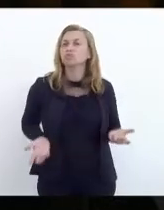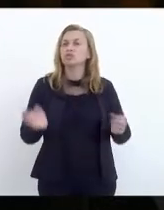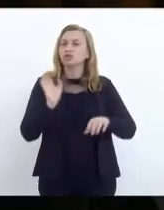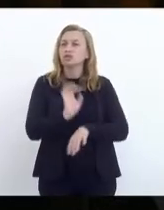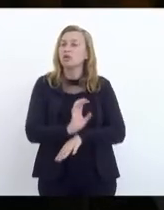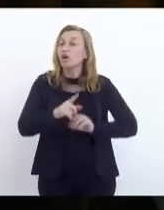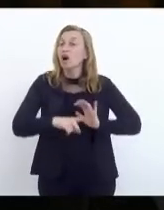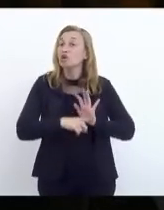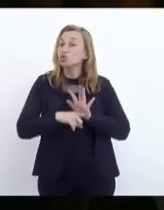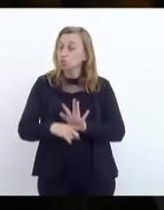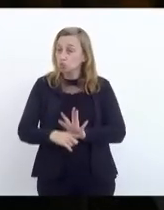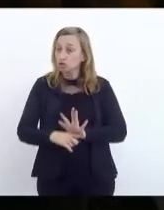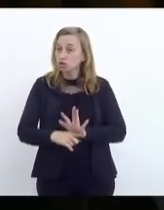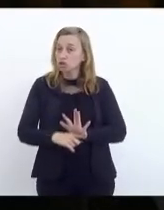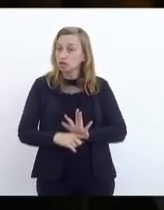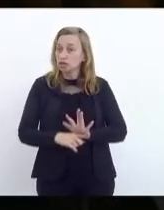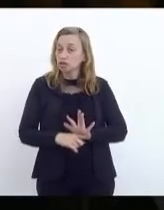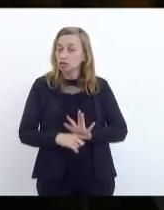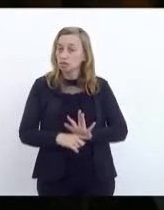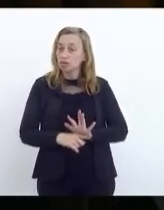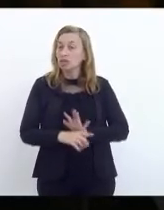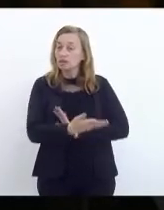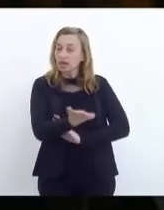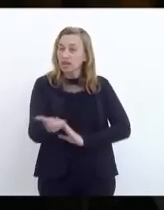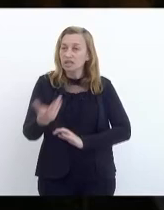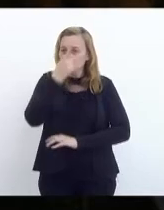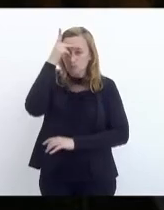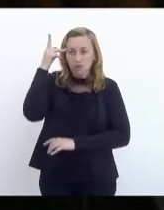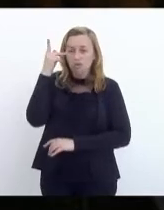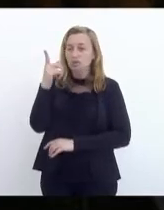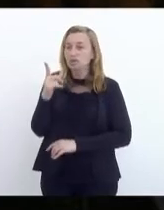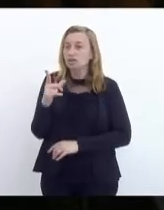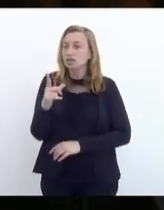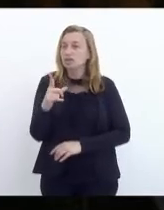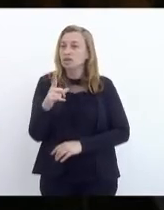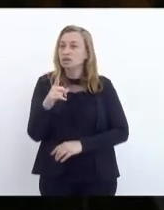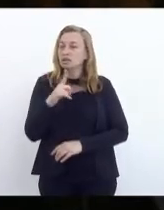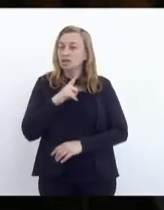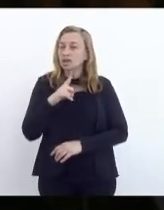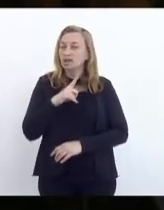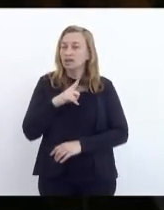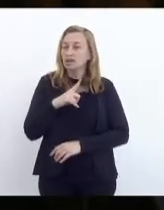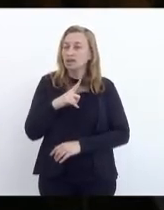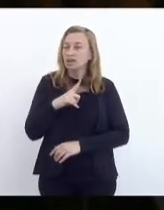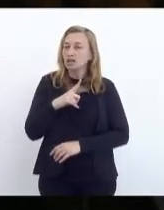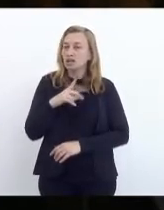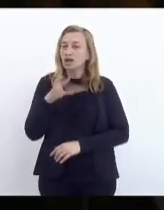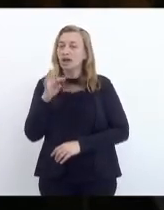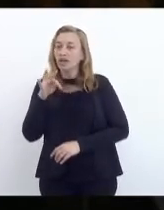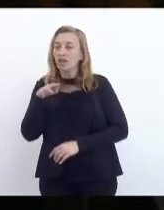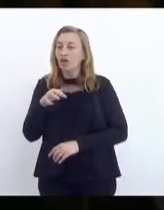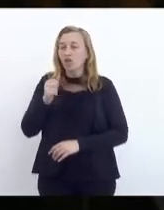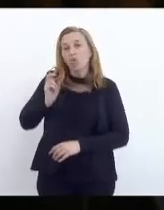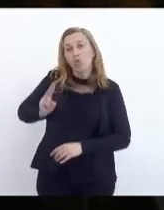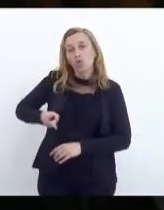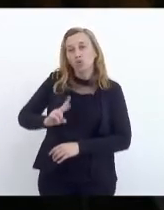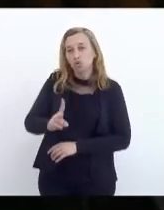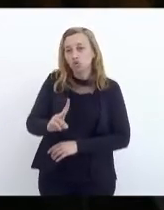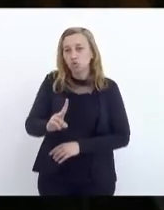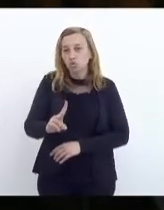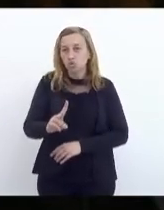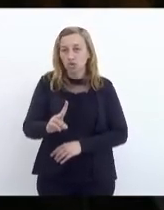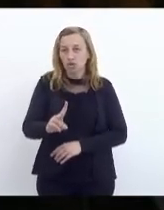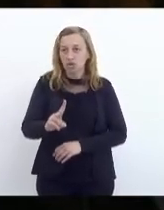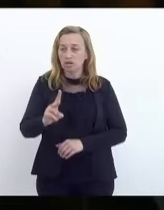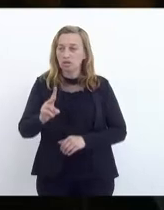colabore para que essas pessoas tenham alguma forma de renda e continue prestando